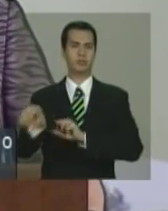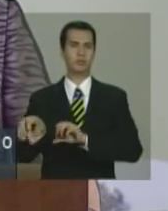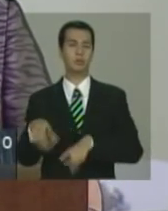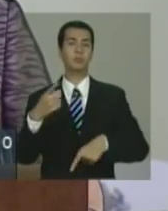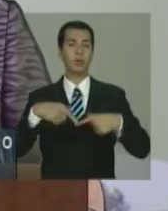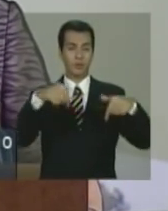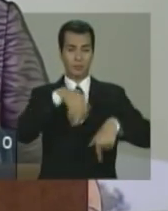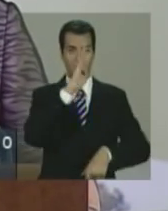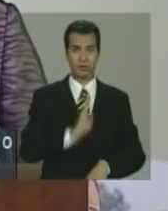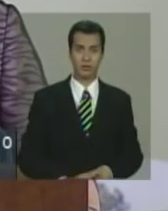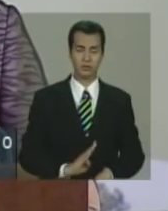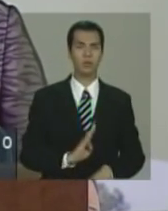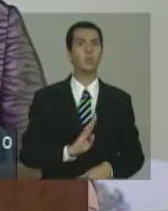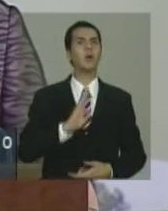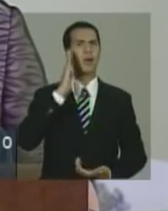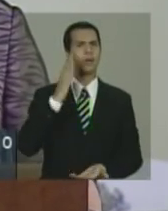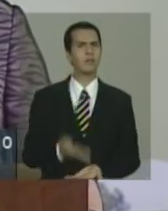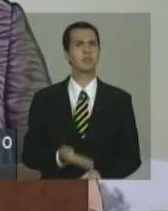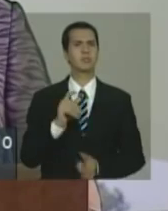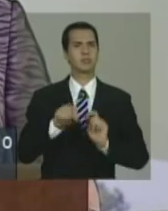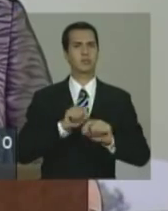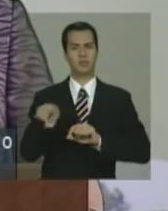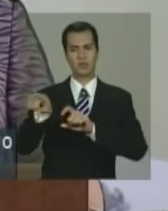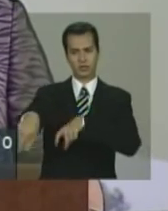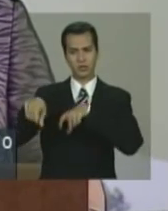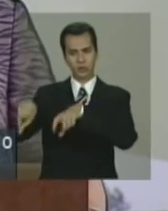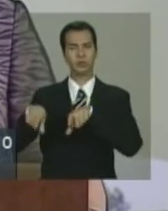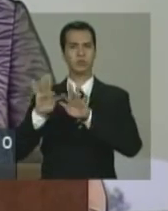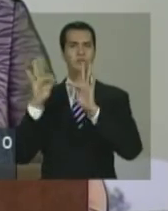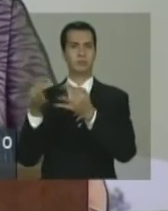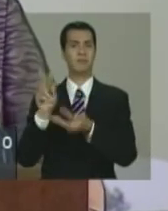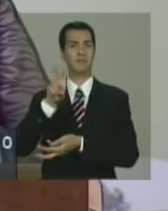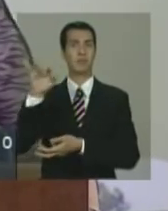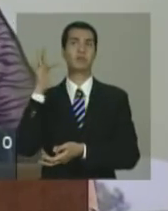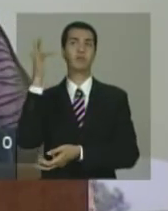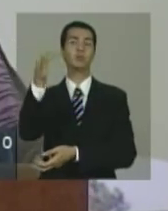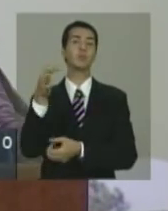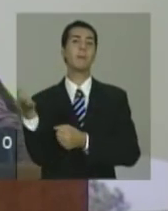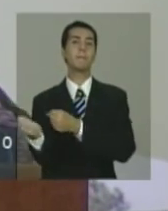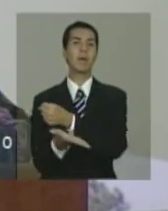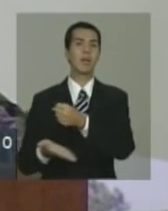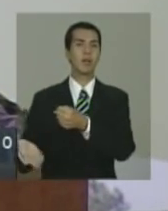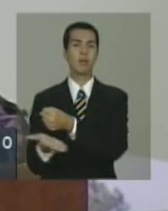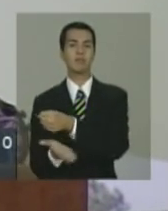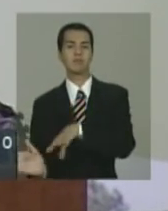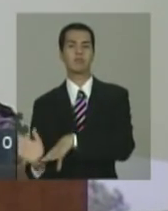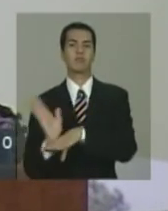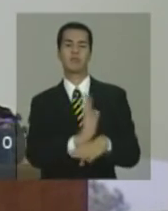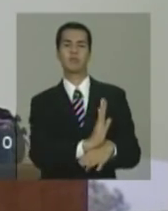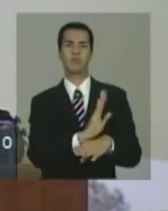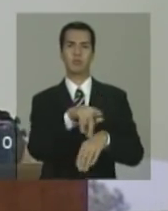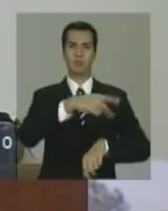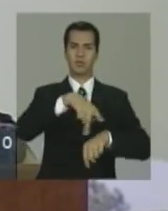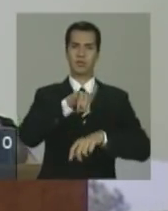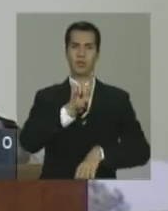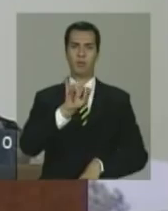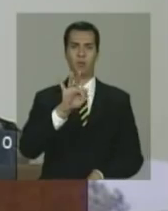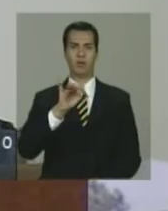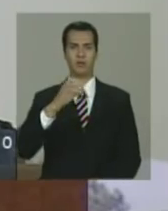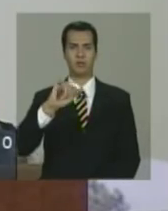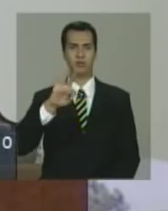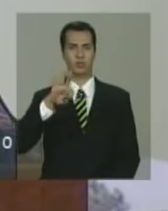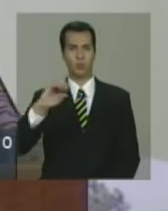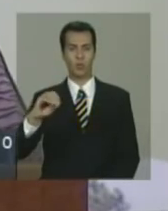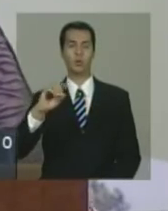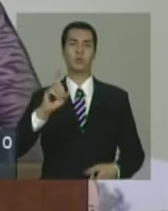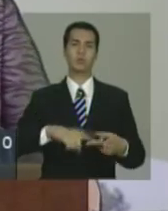aposta que essa agricultura familiar será a base de um país mais democrático, um país